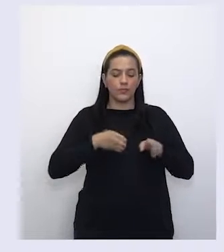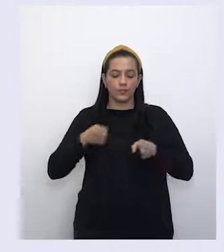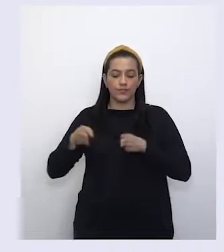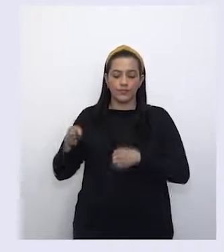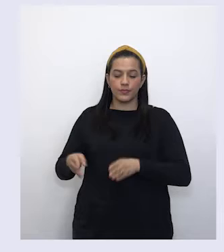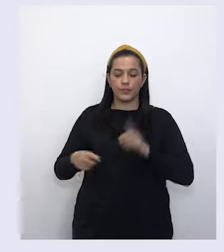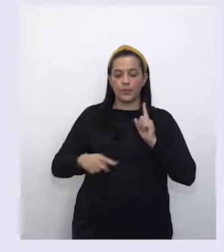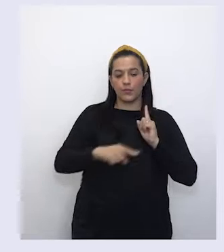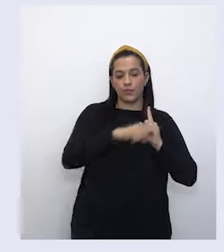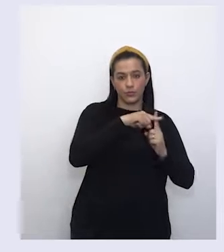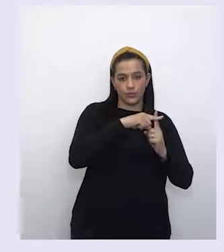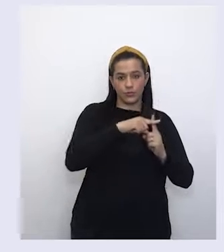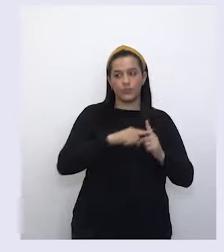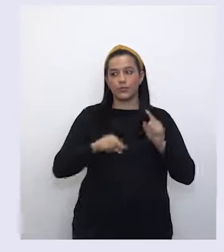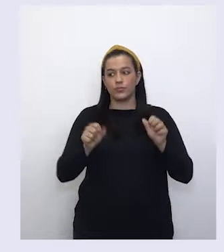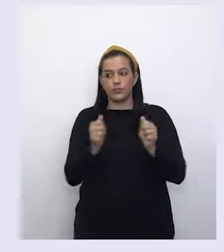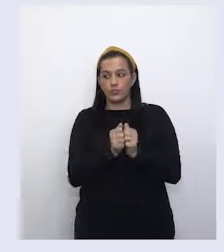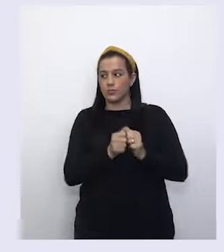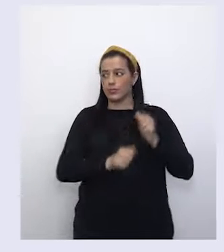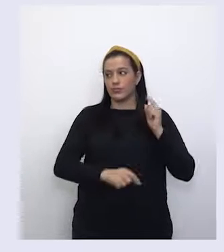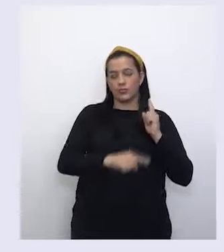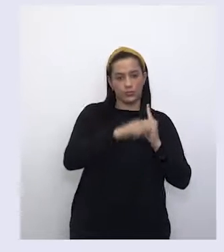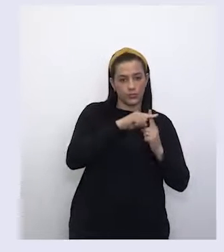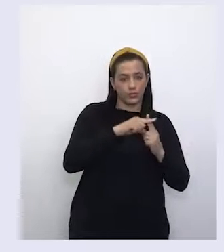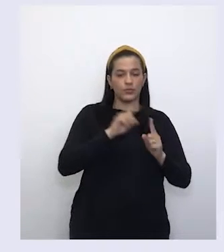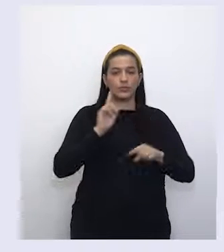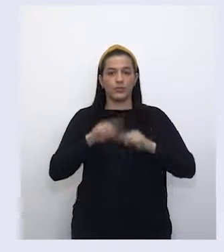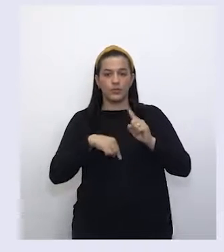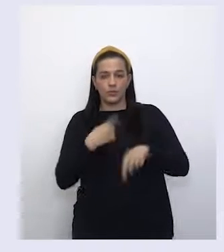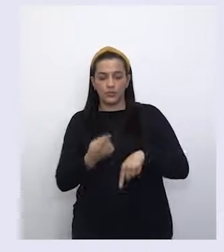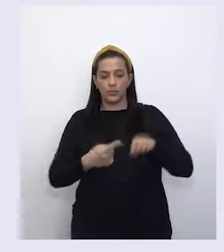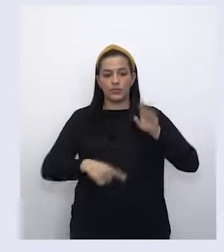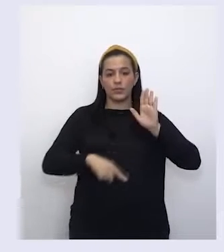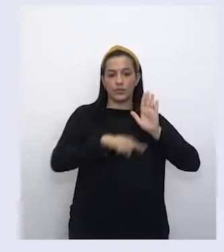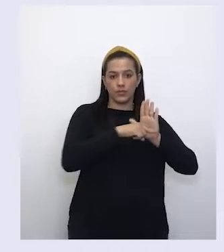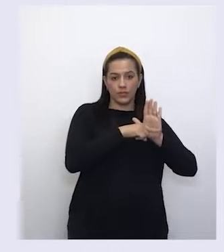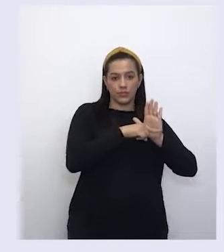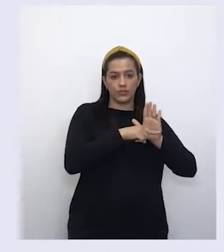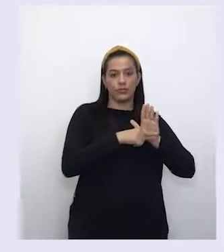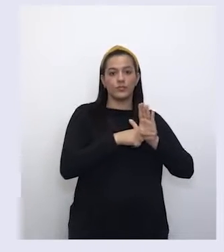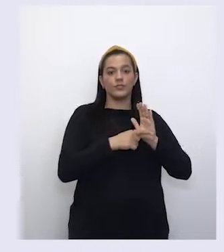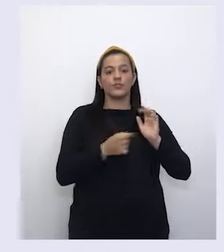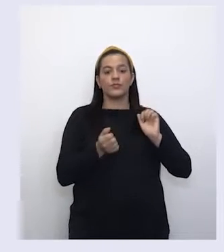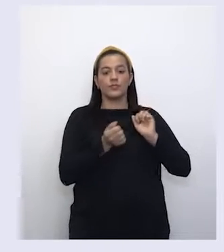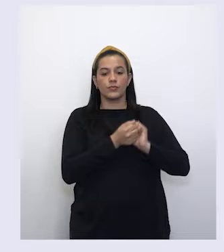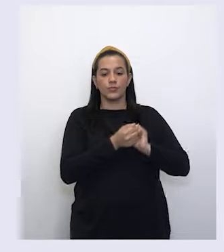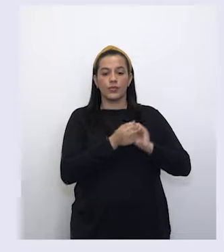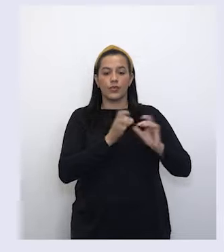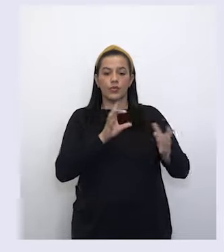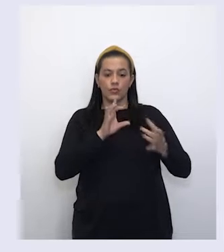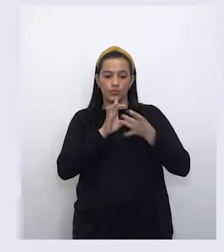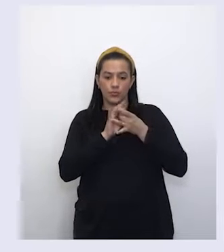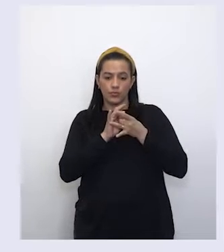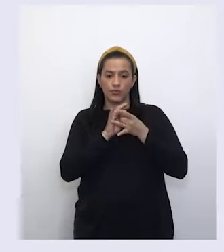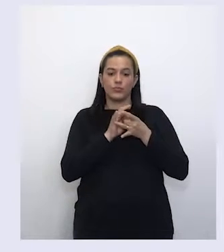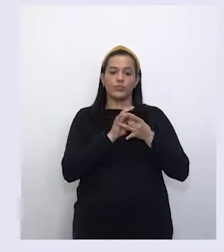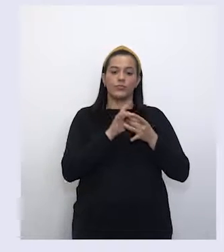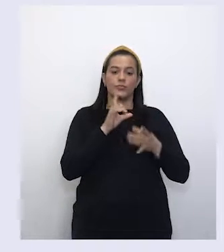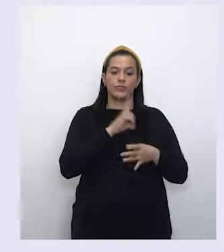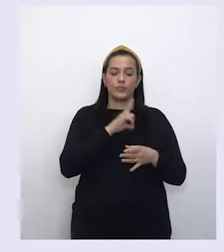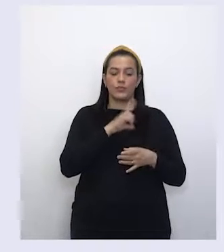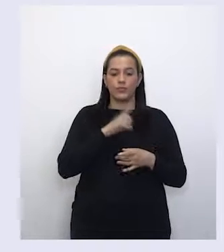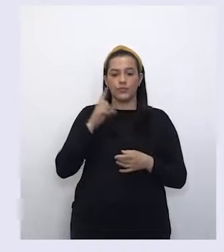e o positivo com o positivo. Depois nós fizemos, né, a união aqui, vocês